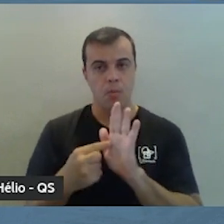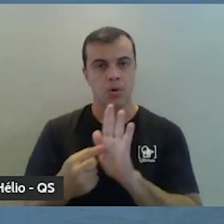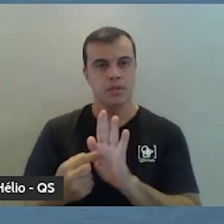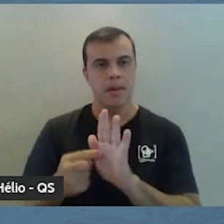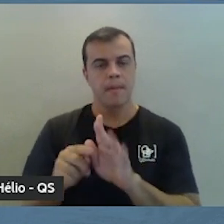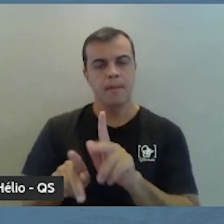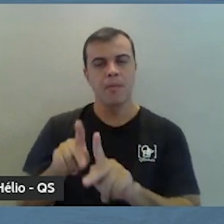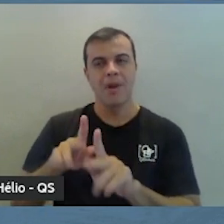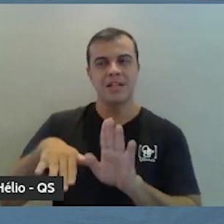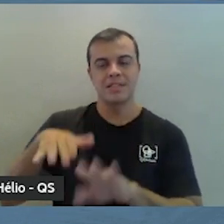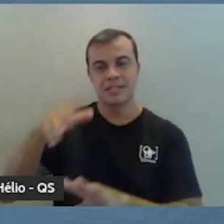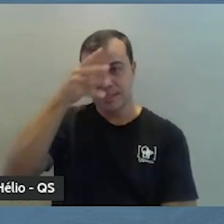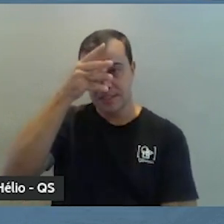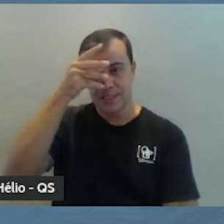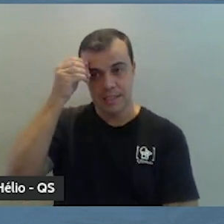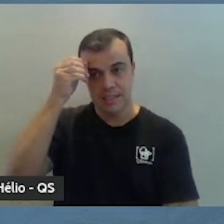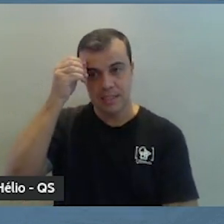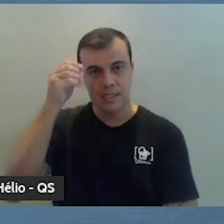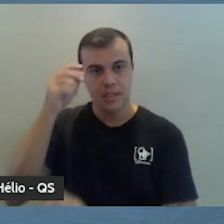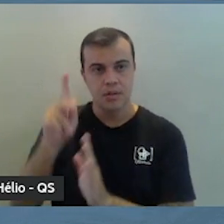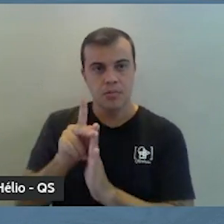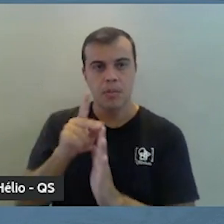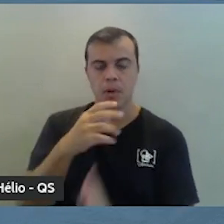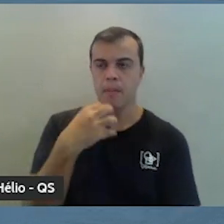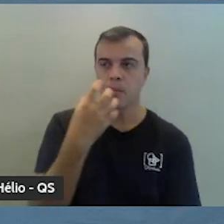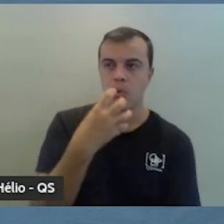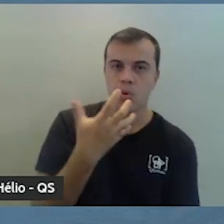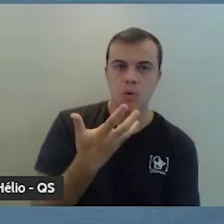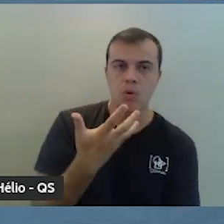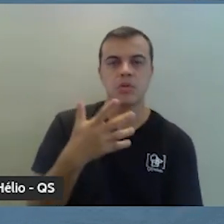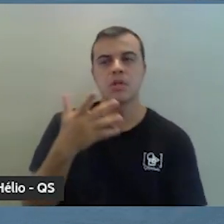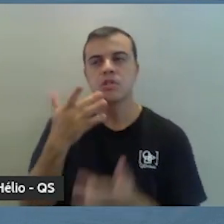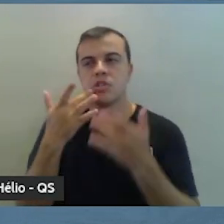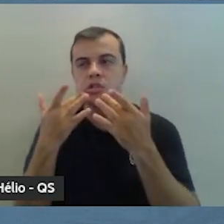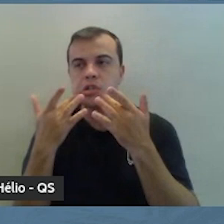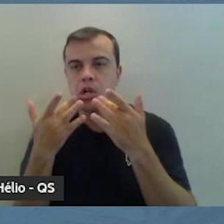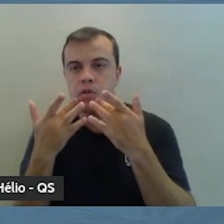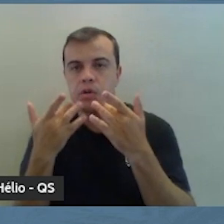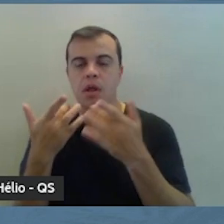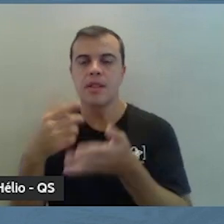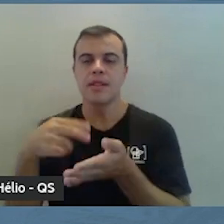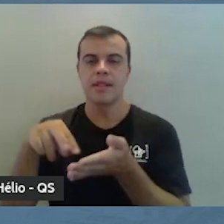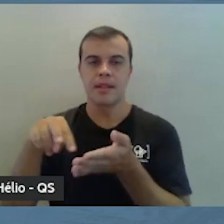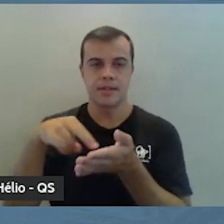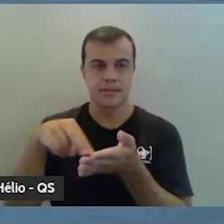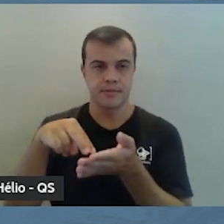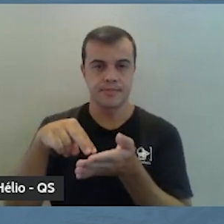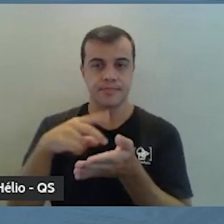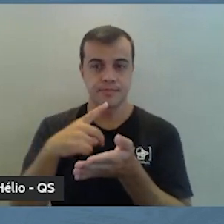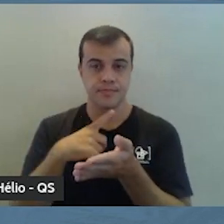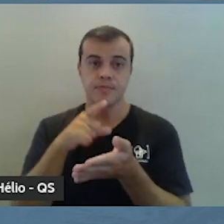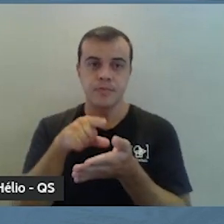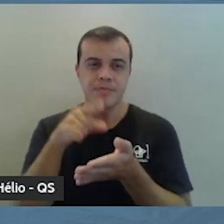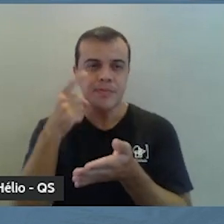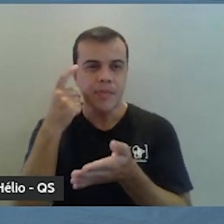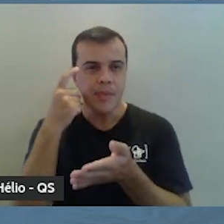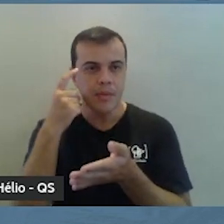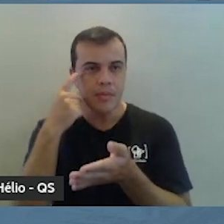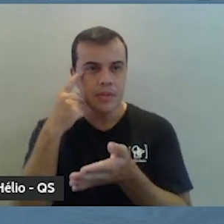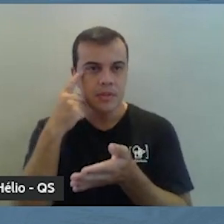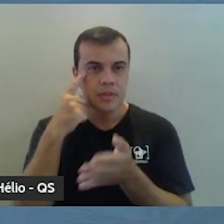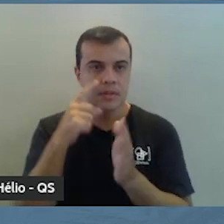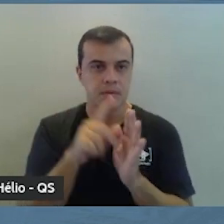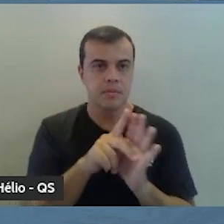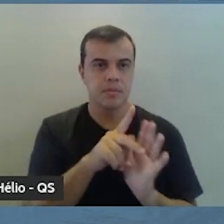gente esquece que são expressões de música, que são expressões de teatro, que são expressões de dança. Então, quando você pensa no frevo, é